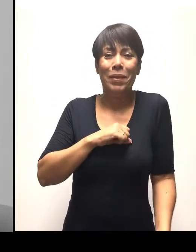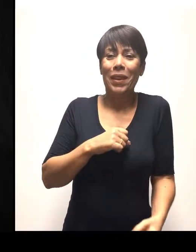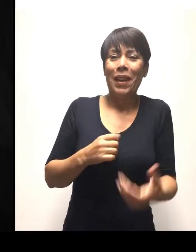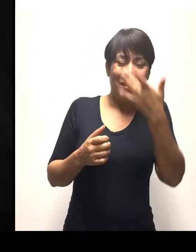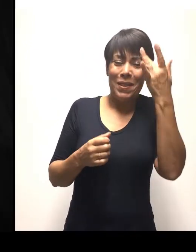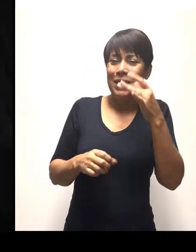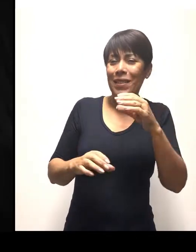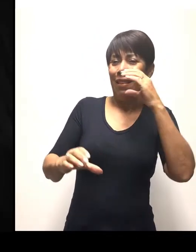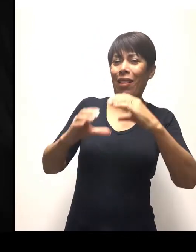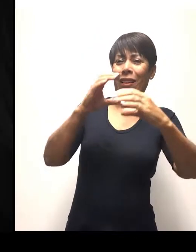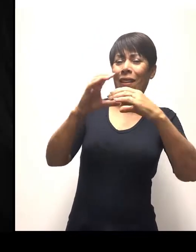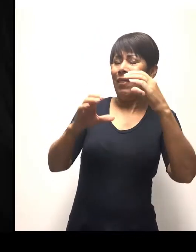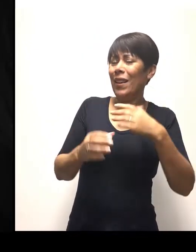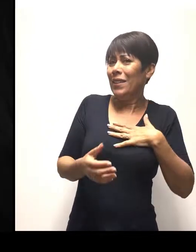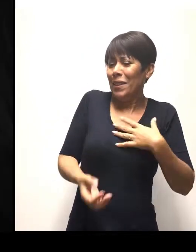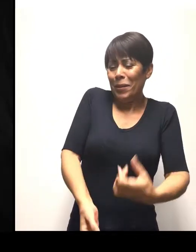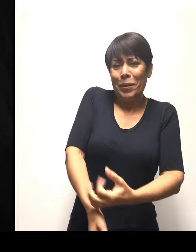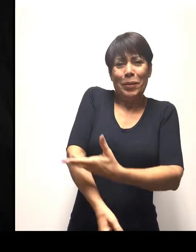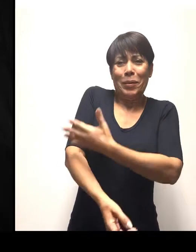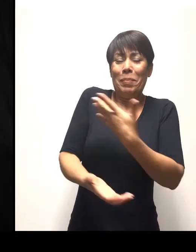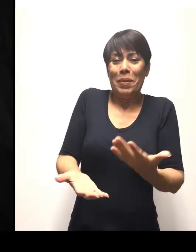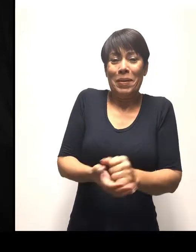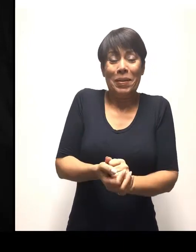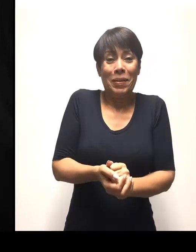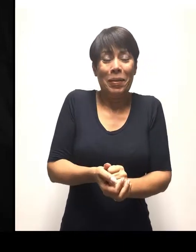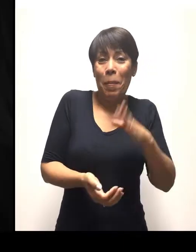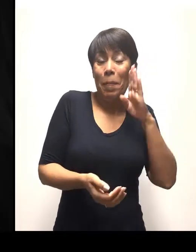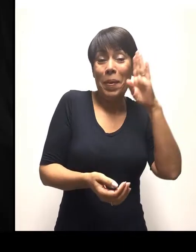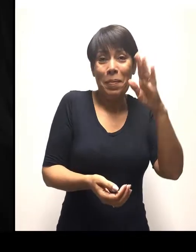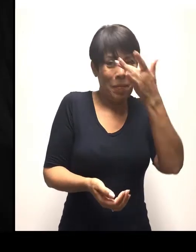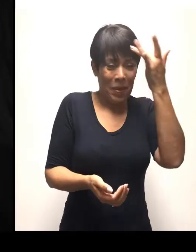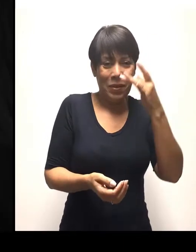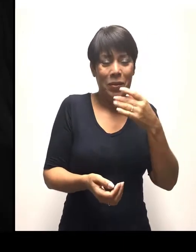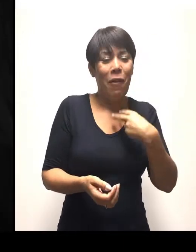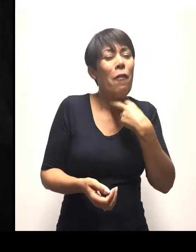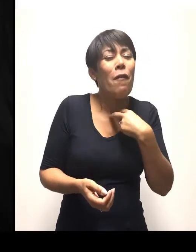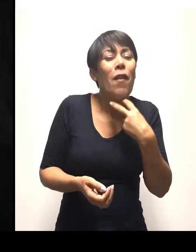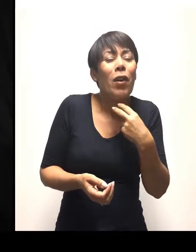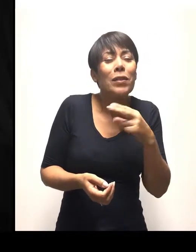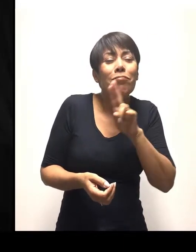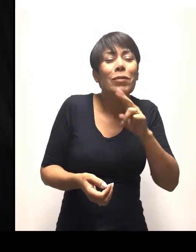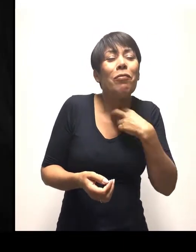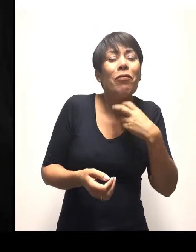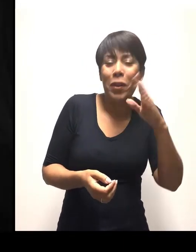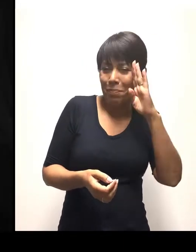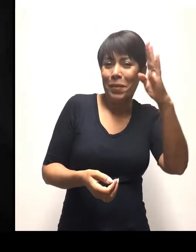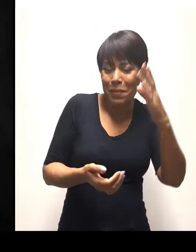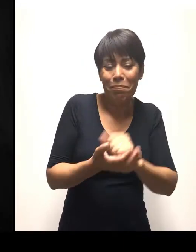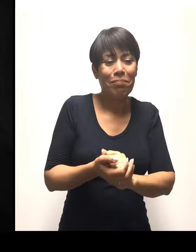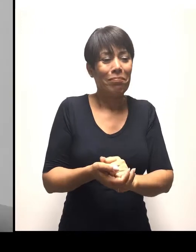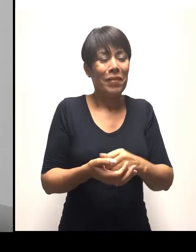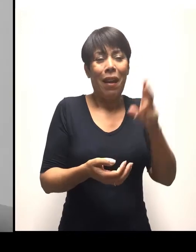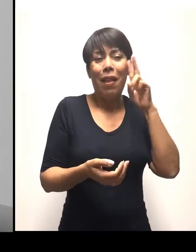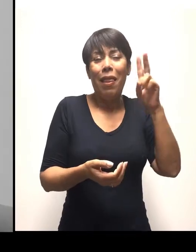as pessoas cantarem, principalmente a vocalização. Eu gosto muito da vocalização mesmo, né?